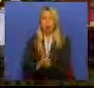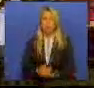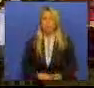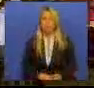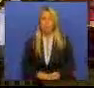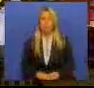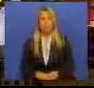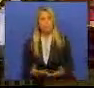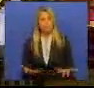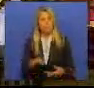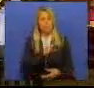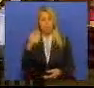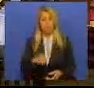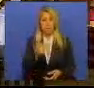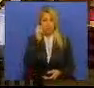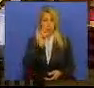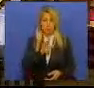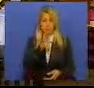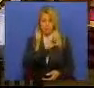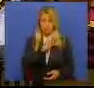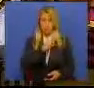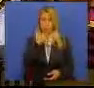Ah, Sr. Presidente, Senhoras e Senhores Deputados,